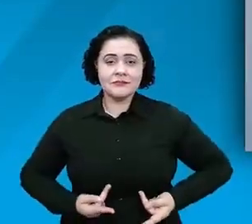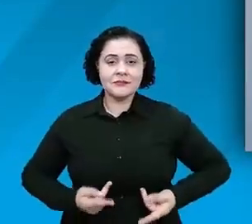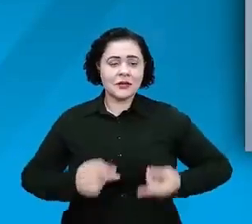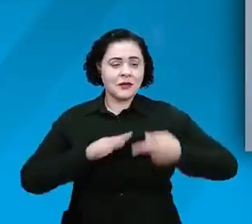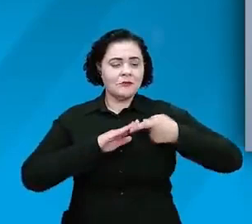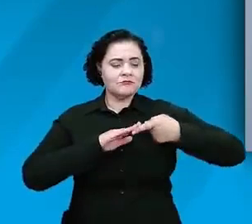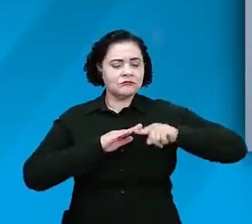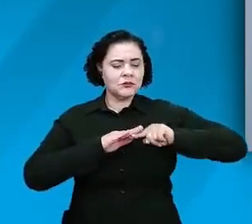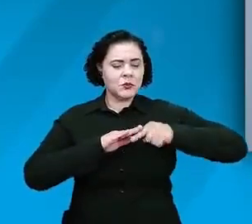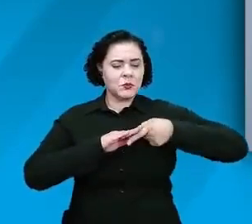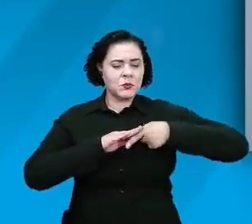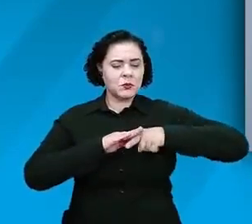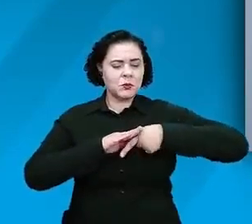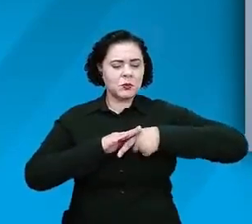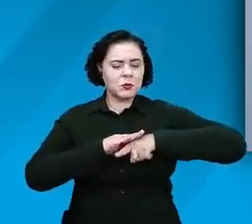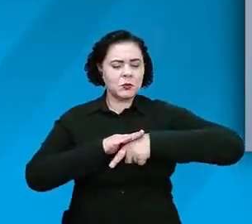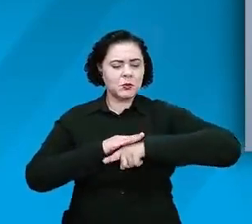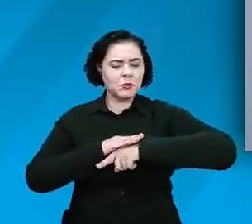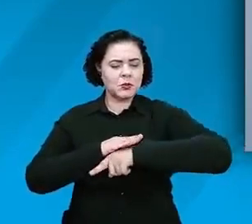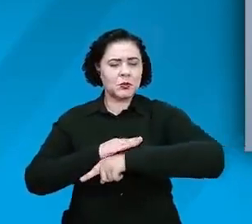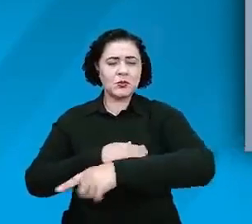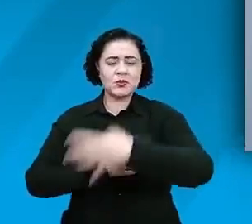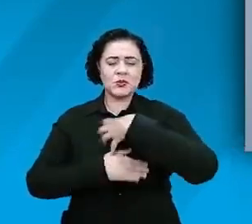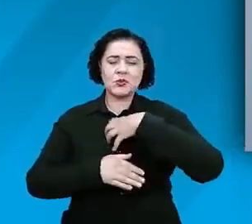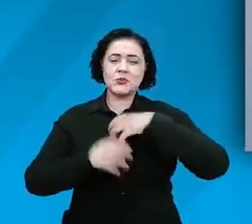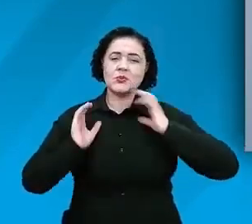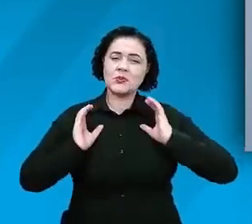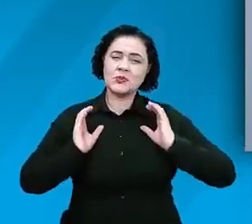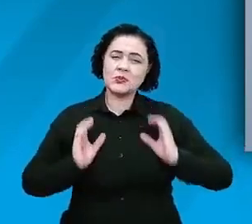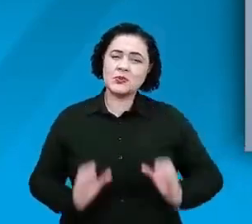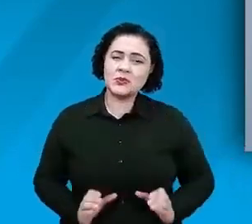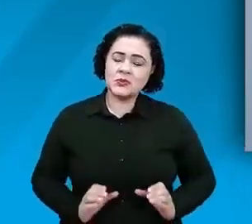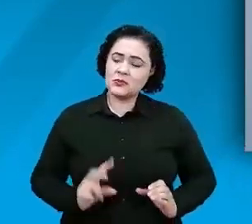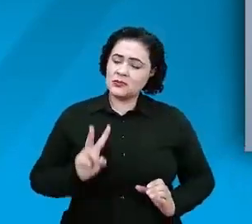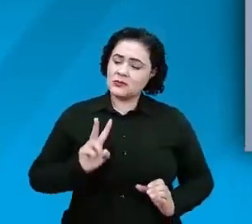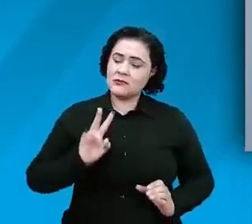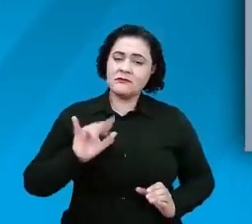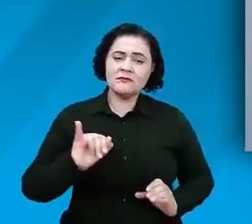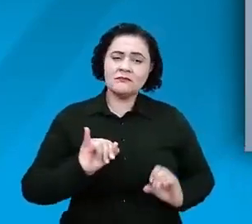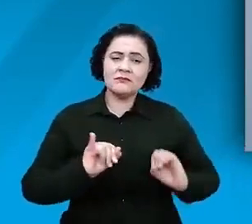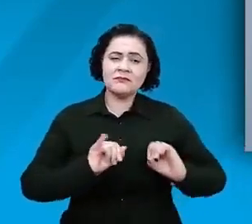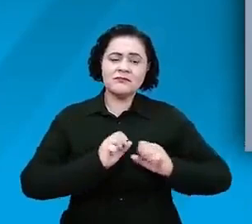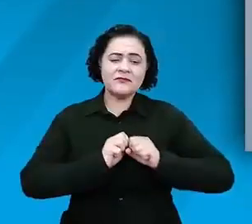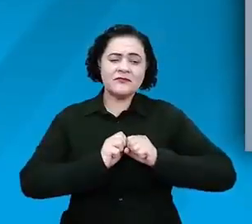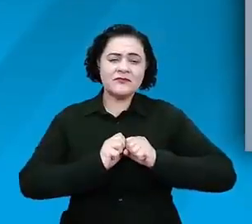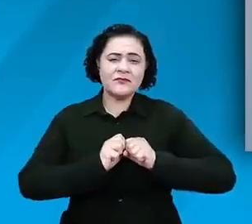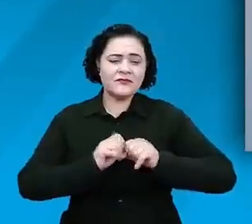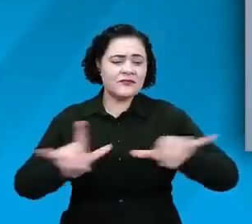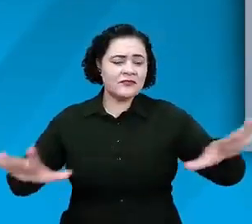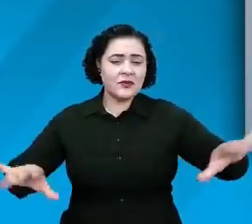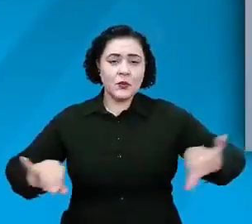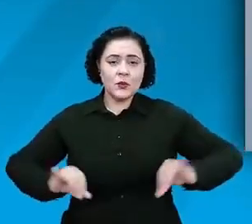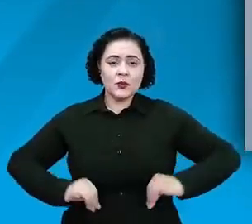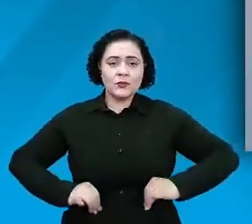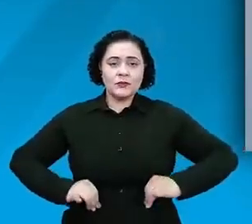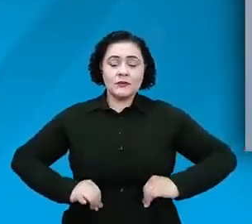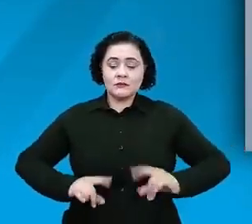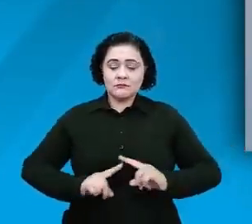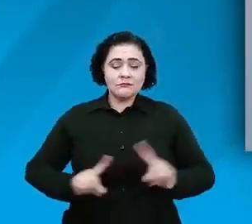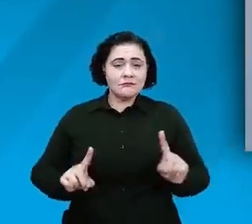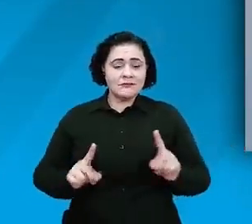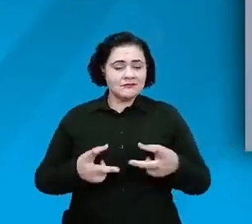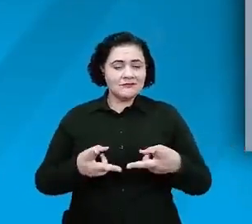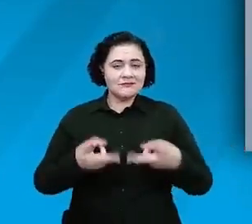desce por um porão sombrio de comportamento e se consagra a uma multidão de sofrimentos